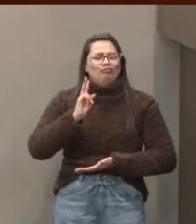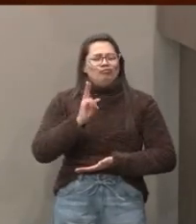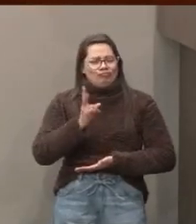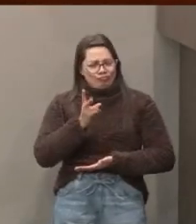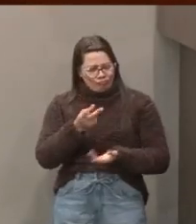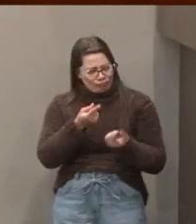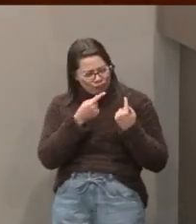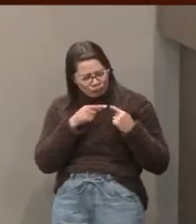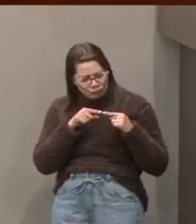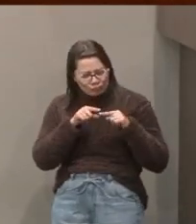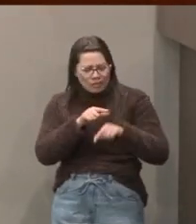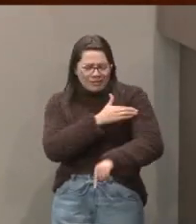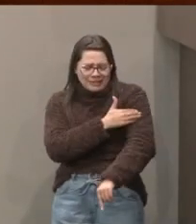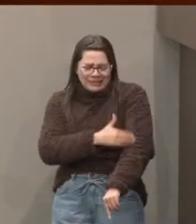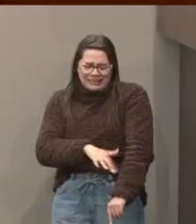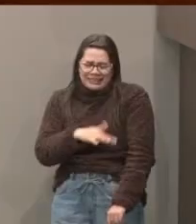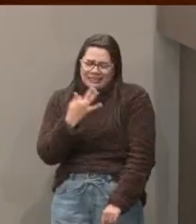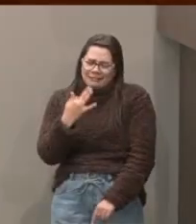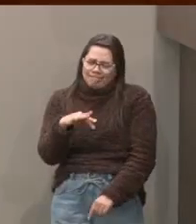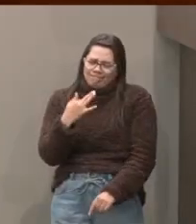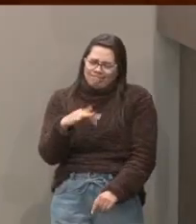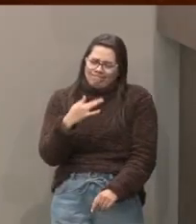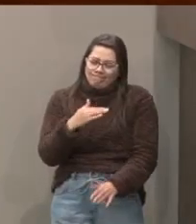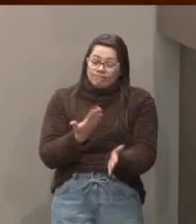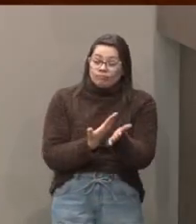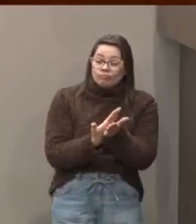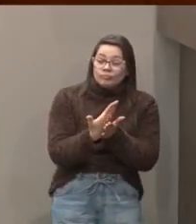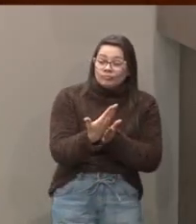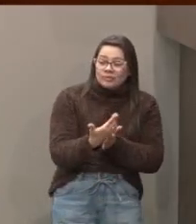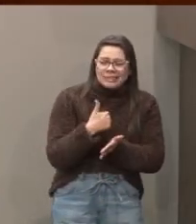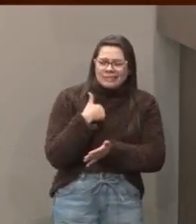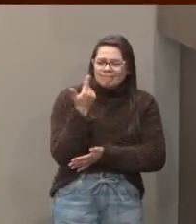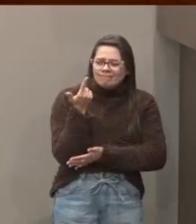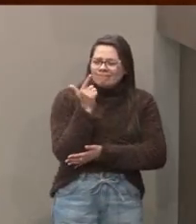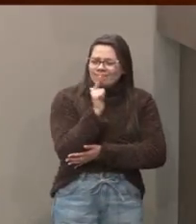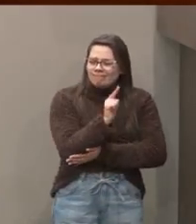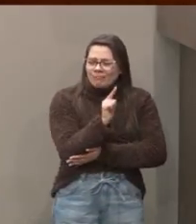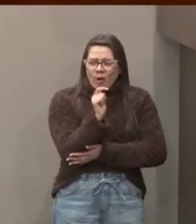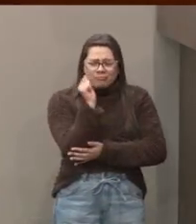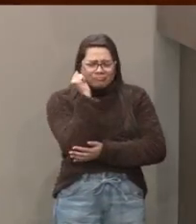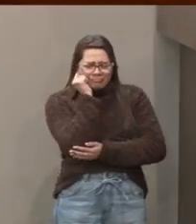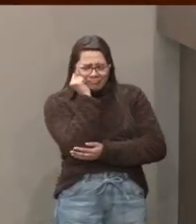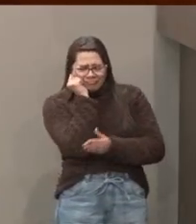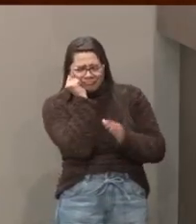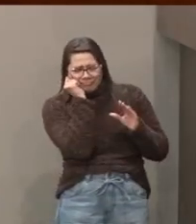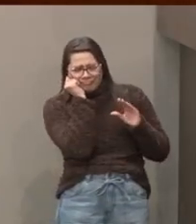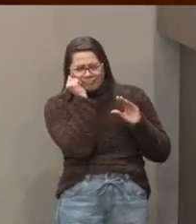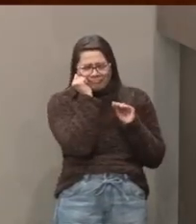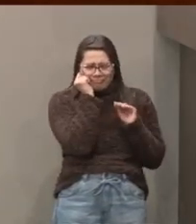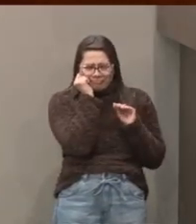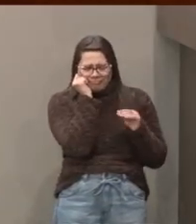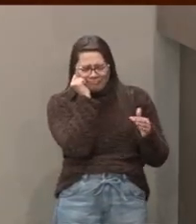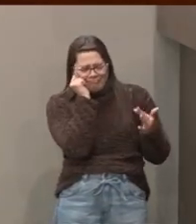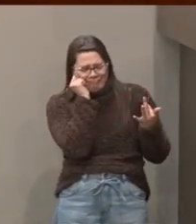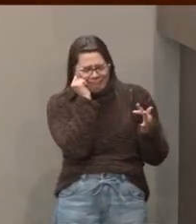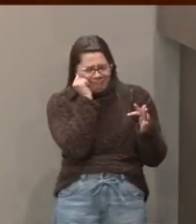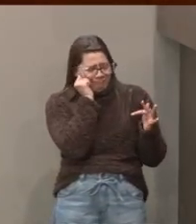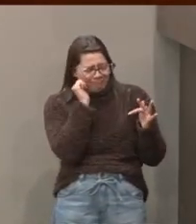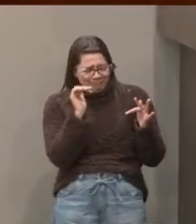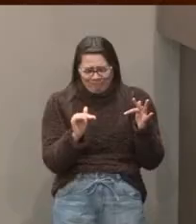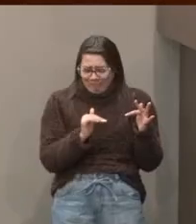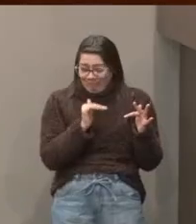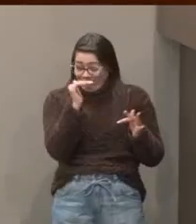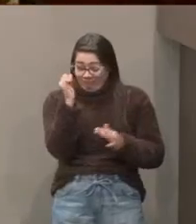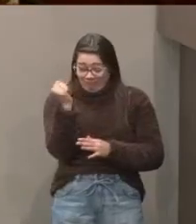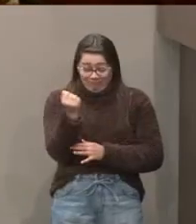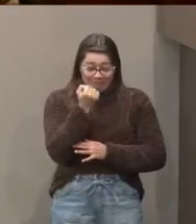vidas. O braço inteiro me doía. Quando começou, que eu não conseguia mais dormir à noite, de tanta dor, eu